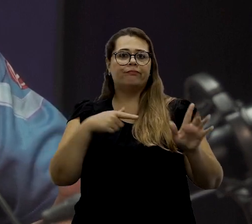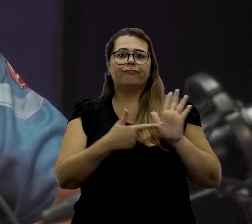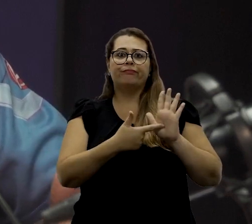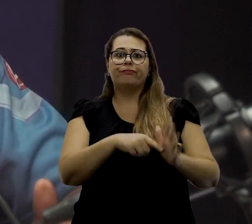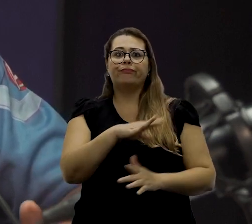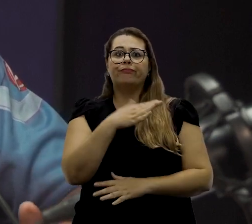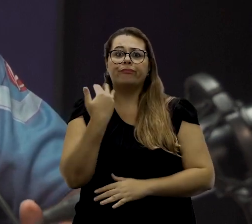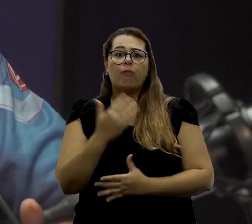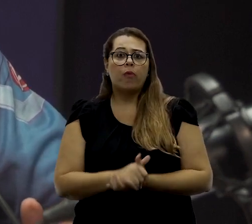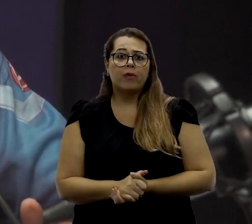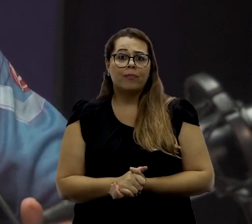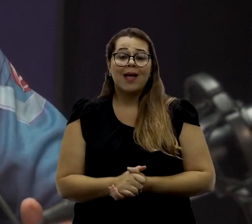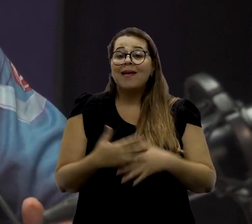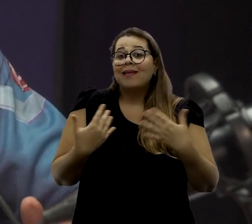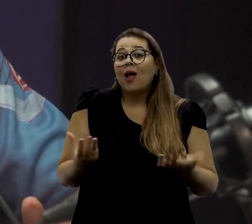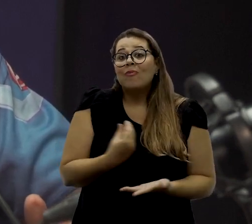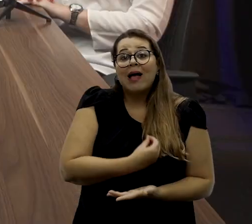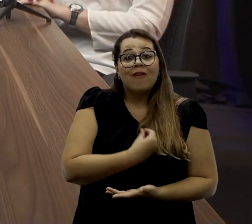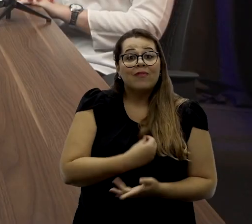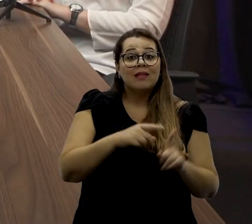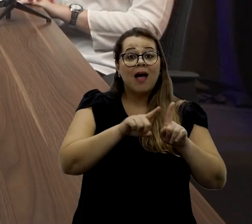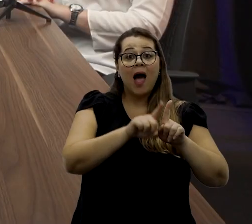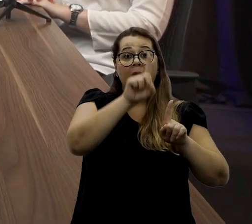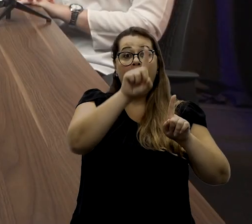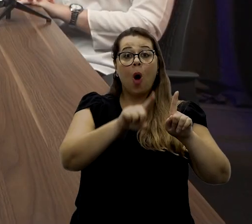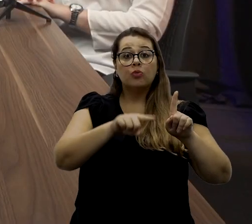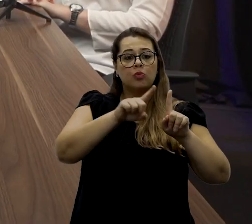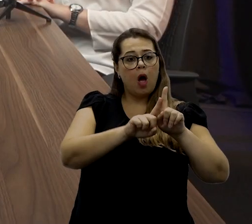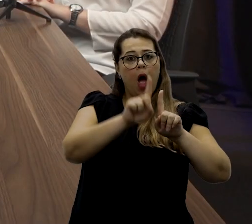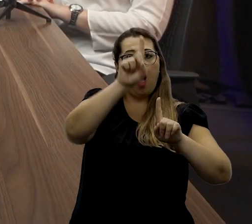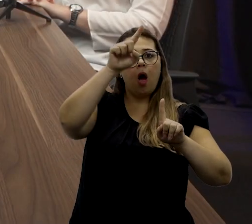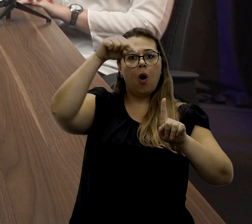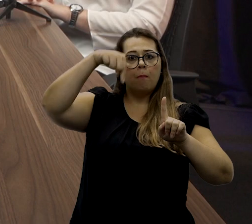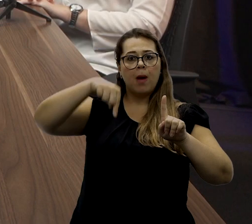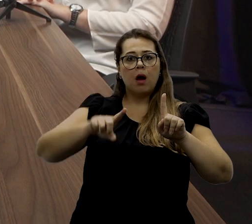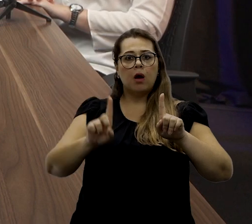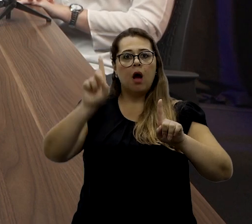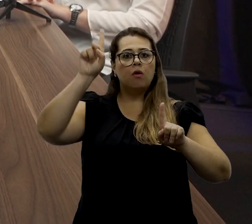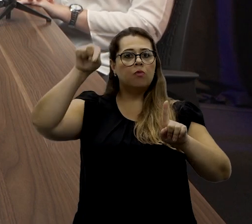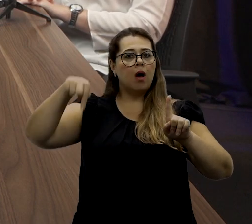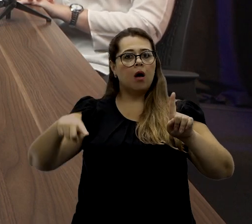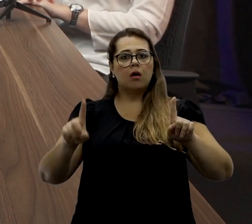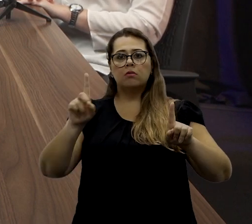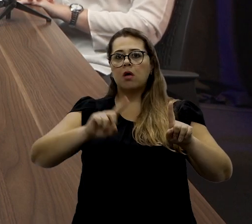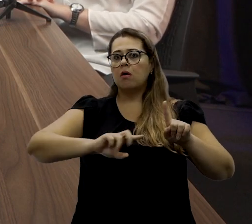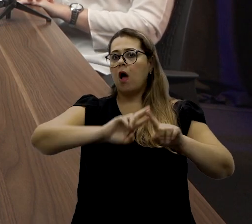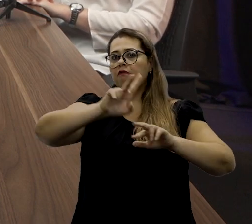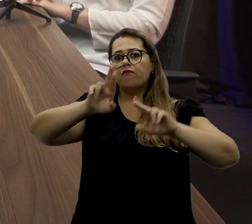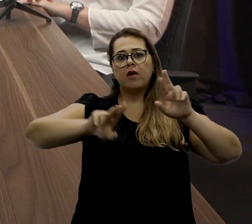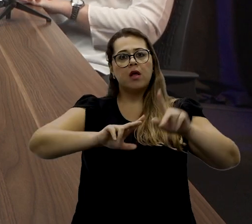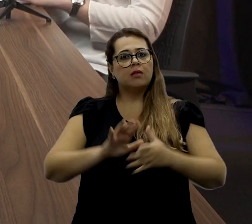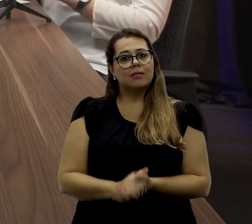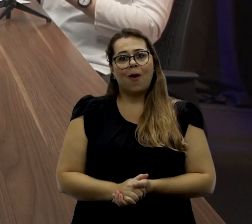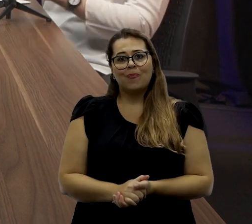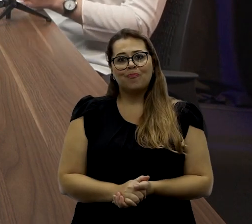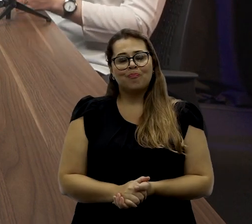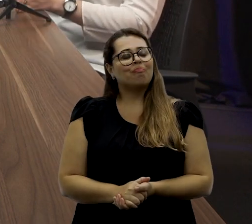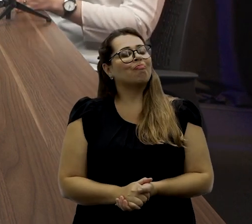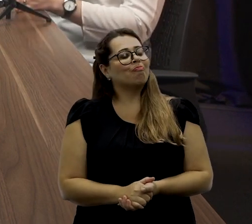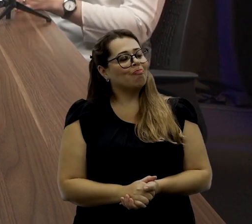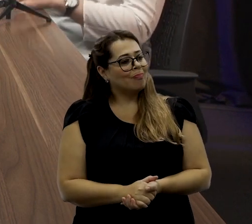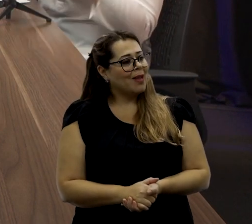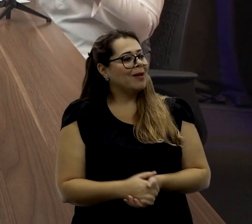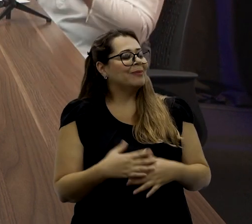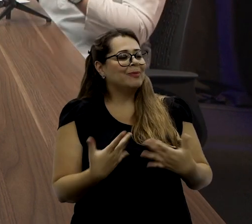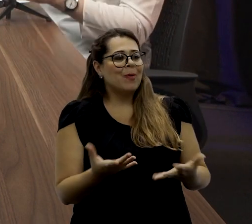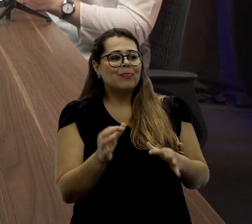é sinal que você já morreu. Então a vida é feita de altos e baixos para mostrar para você que o poder da resiliência hoje é muito importante. Bom, se a gente